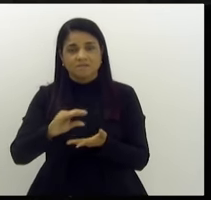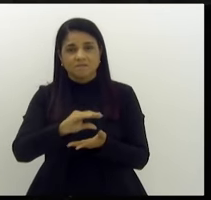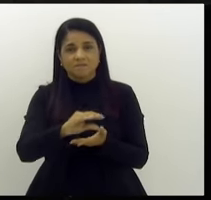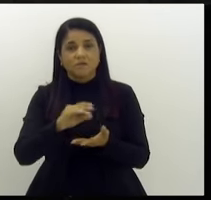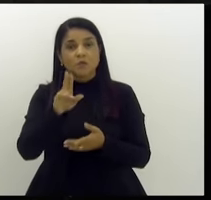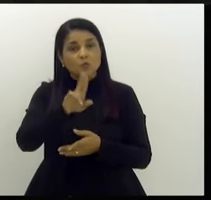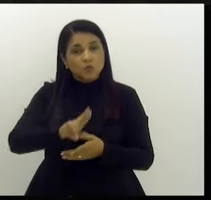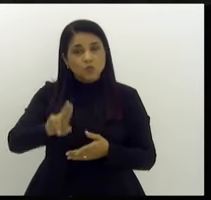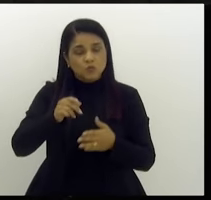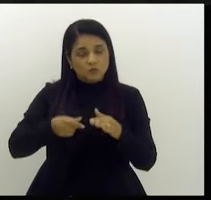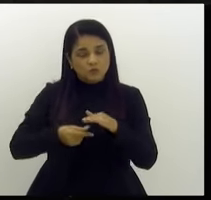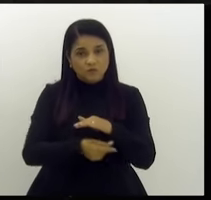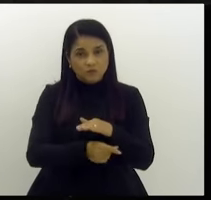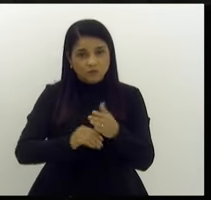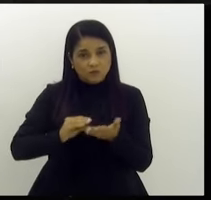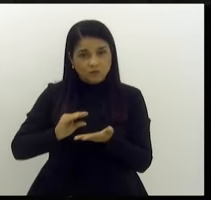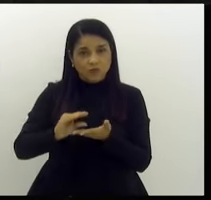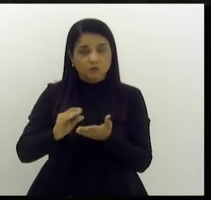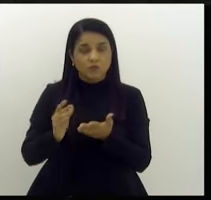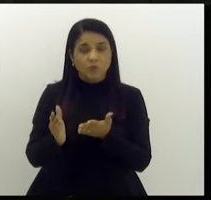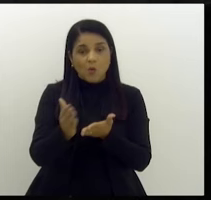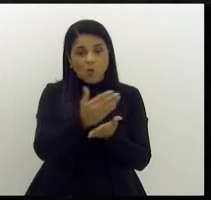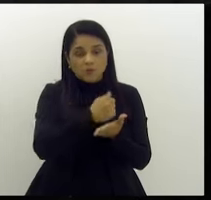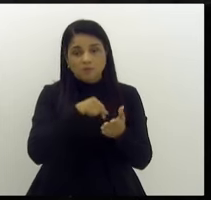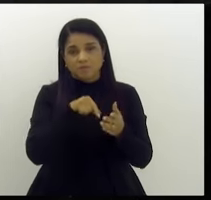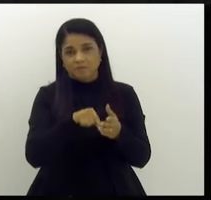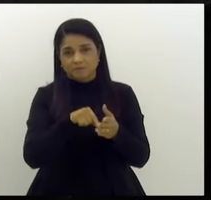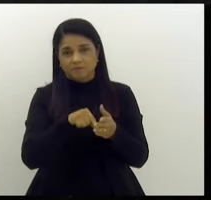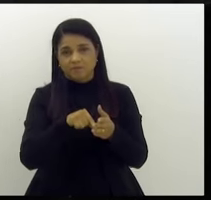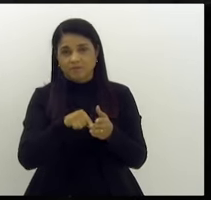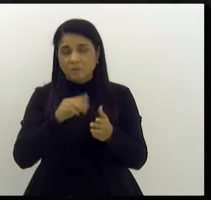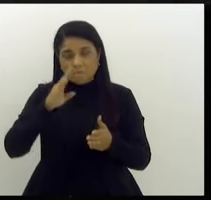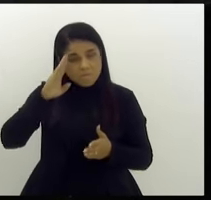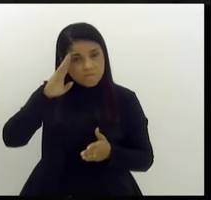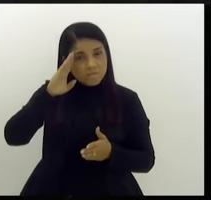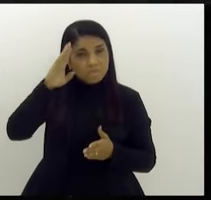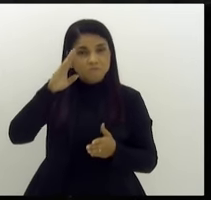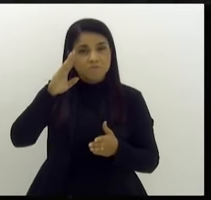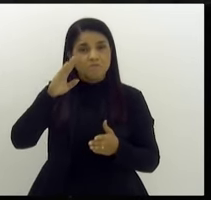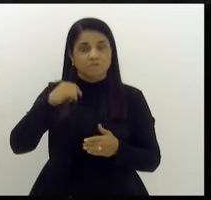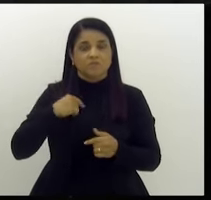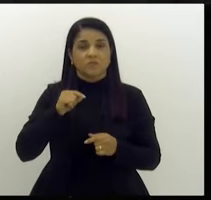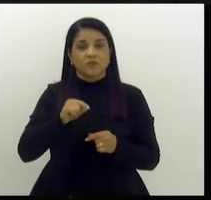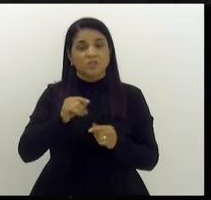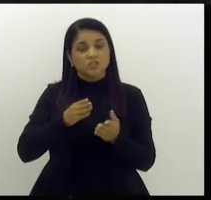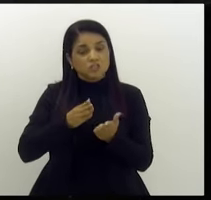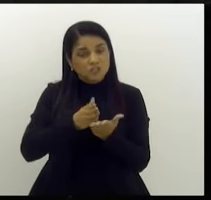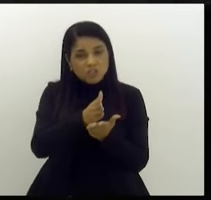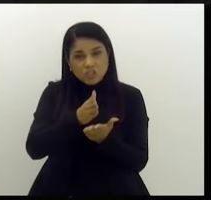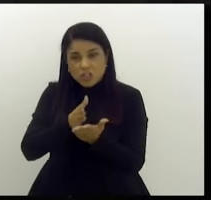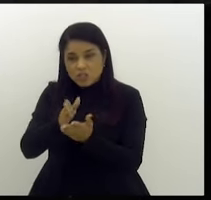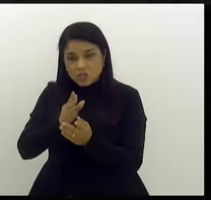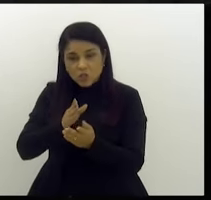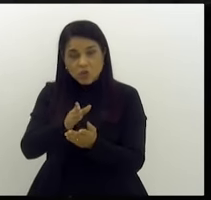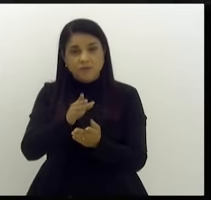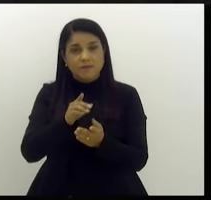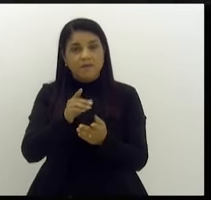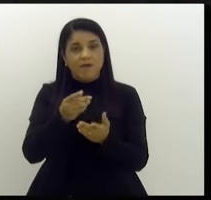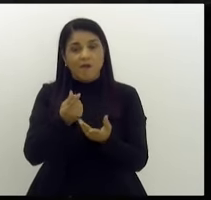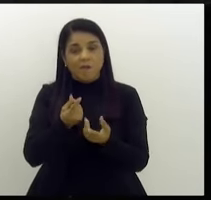uso dos Fundos e dos orçamentos é fundamental o fundo pois os Fundos direcionam A política orçamentária do